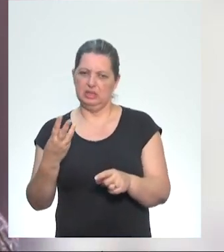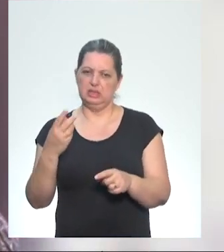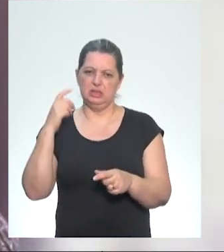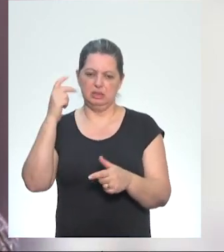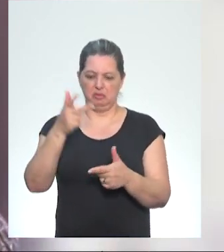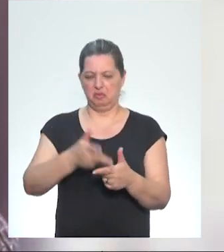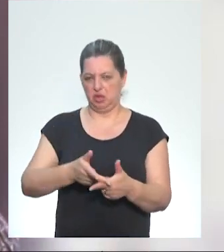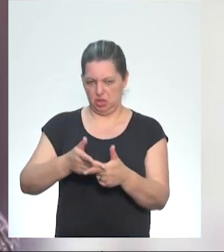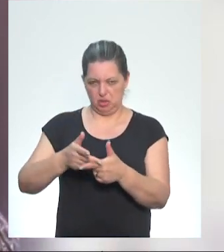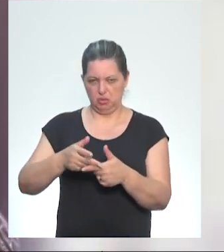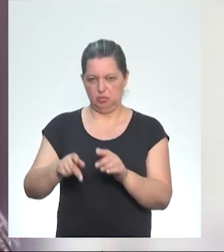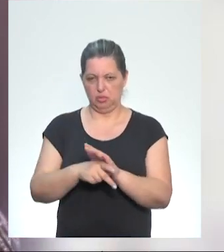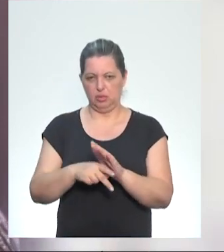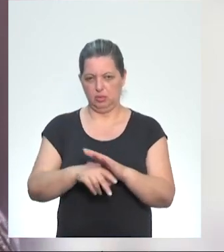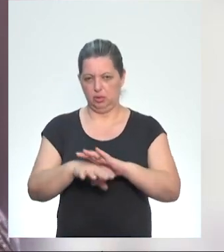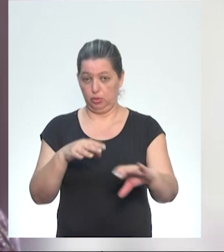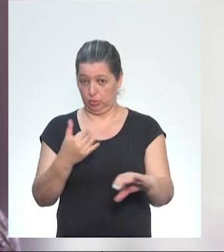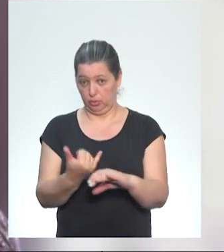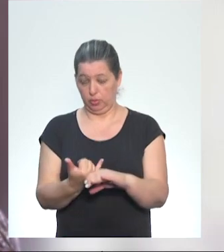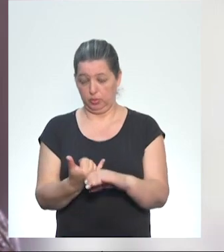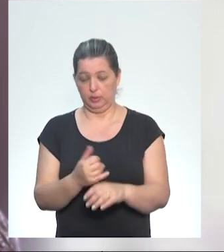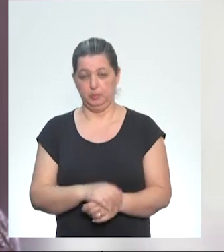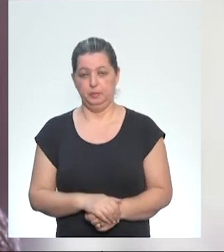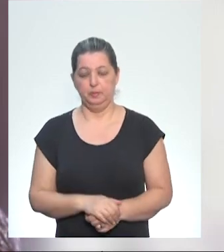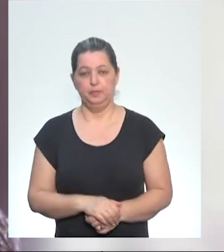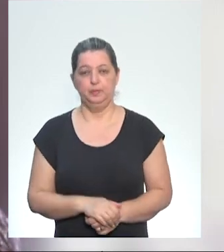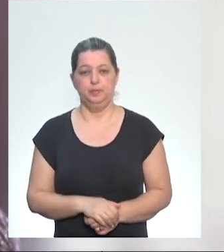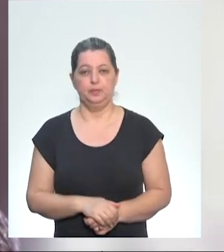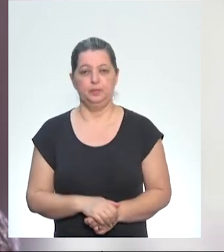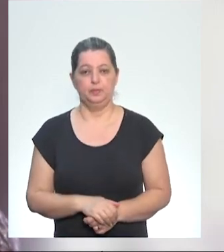tem alguma outra pergunta.